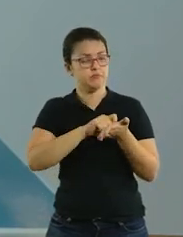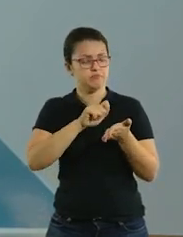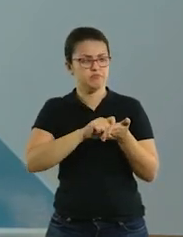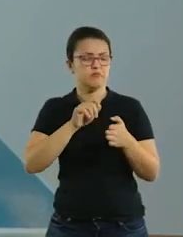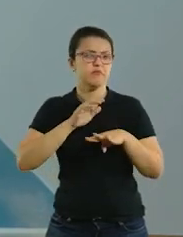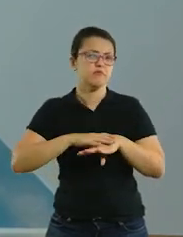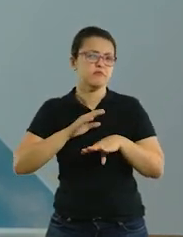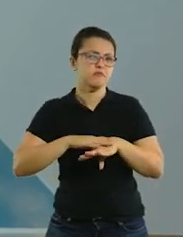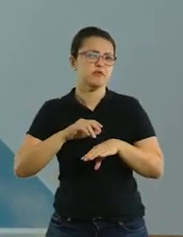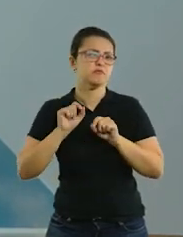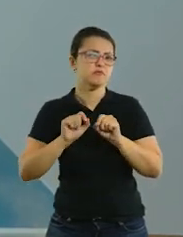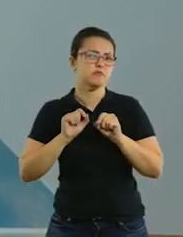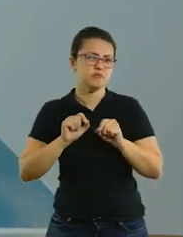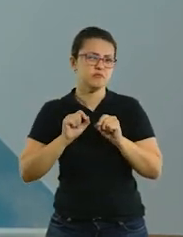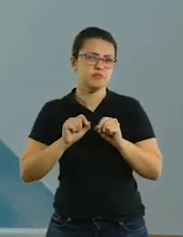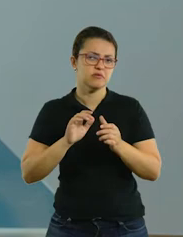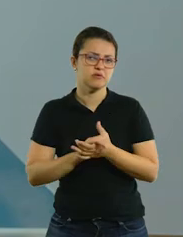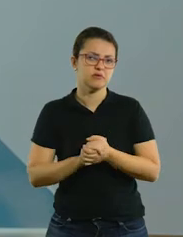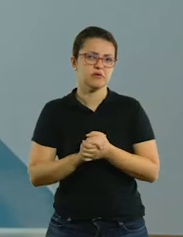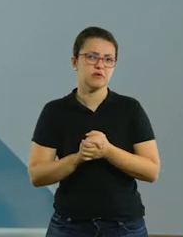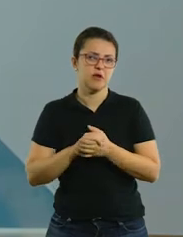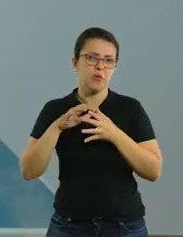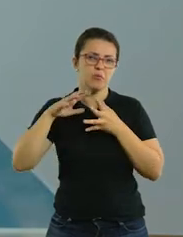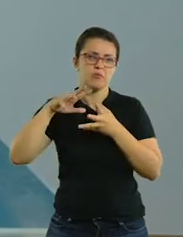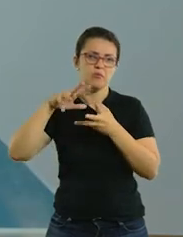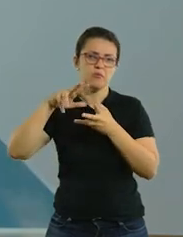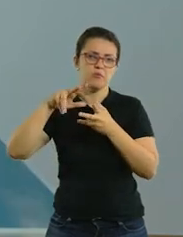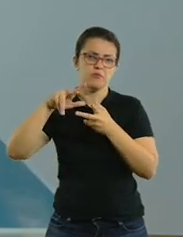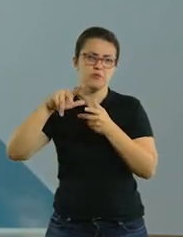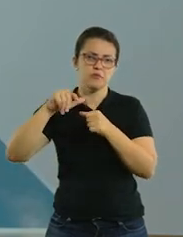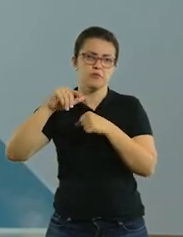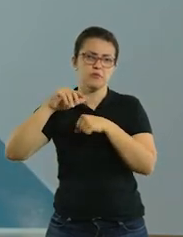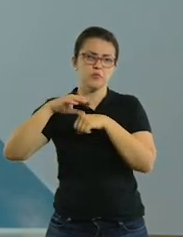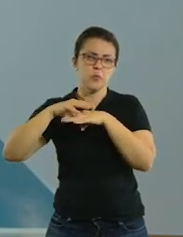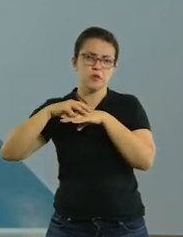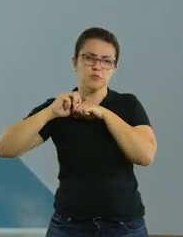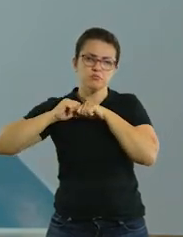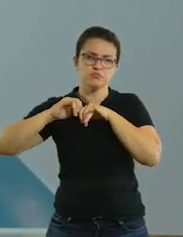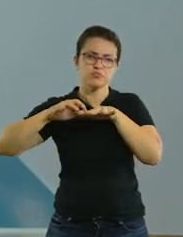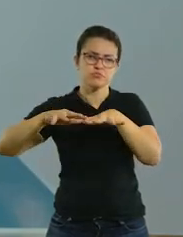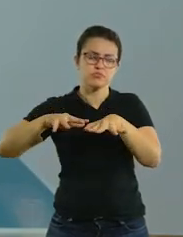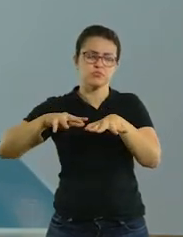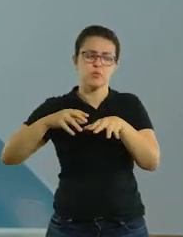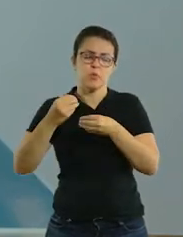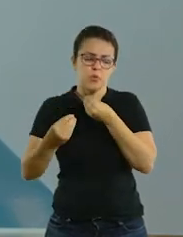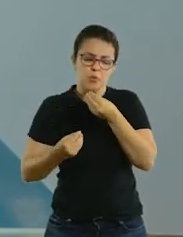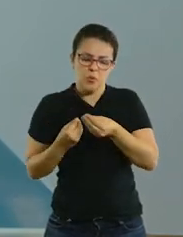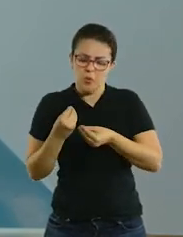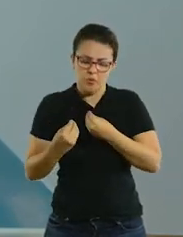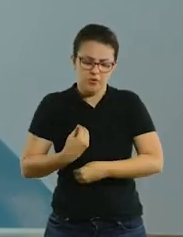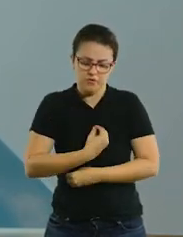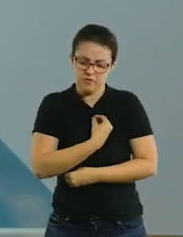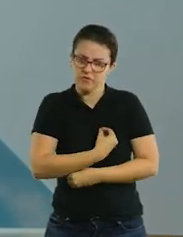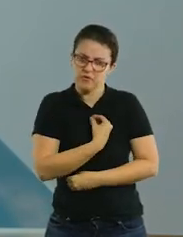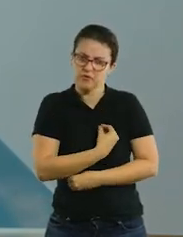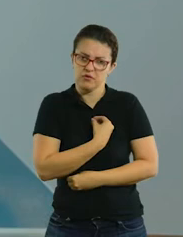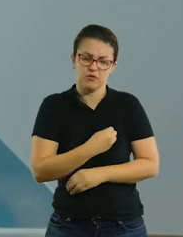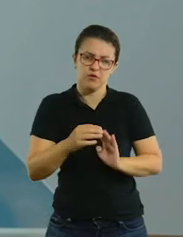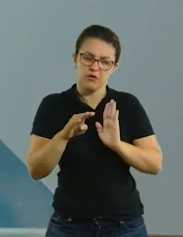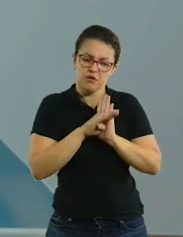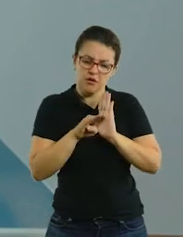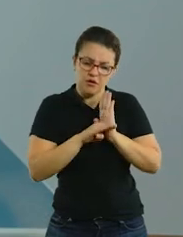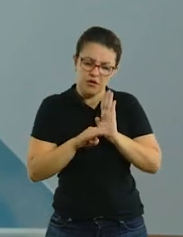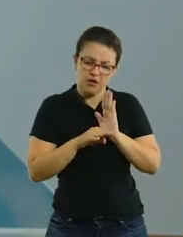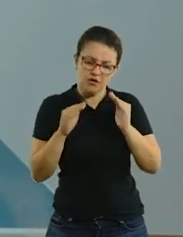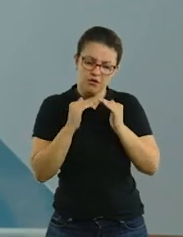vocês têm feito nesse tempo de pandemia. Então, vocês podem fazer um breve relato sobre como que está sendo a sua rotina